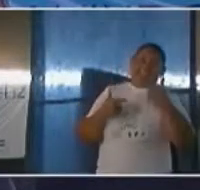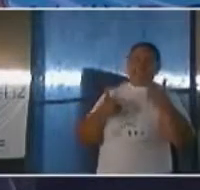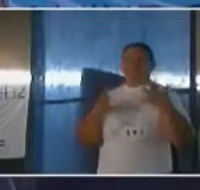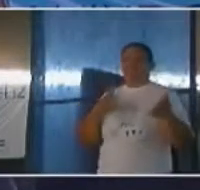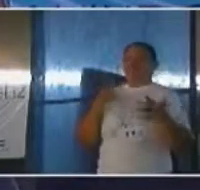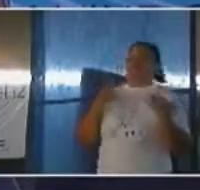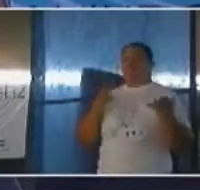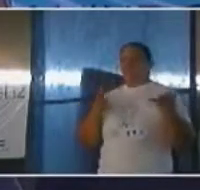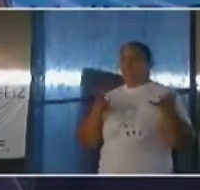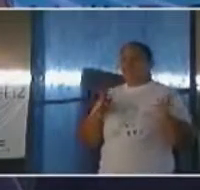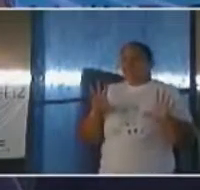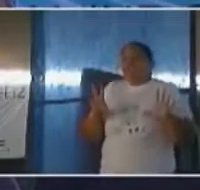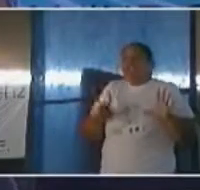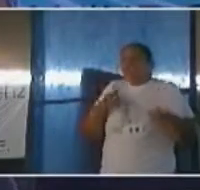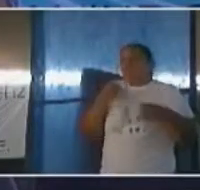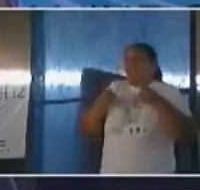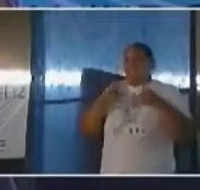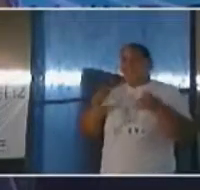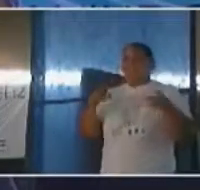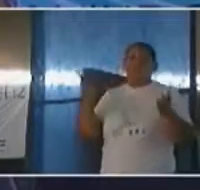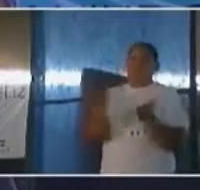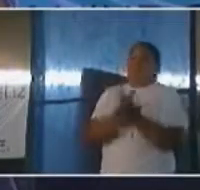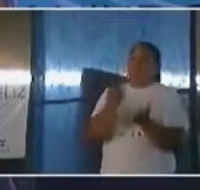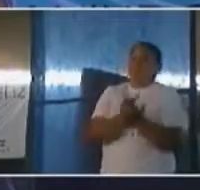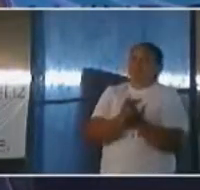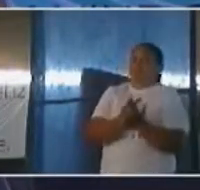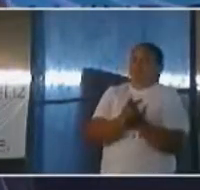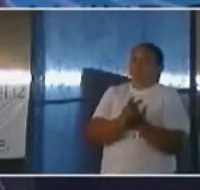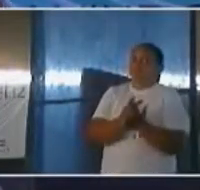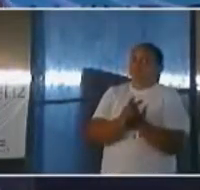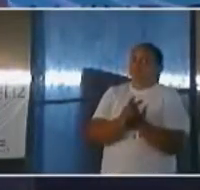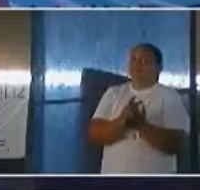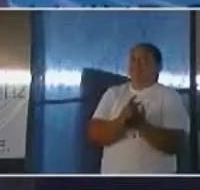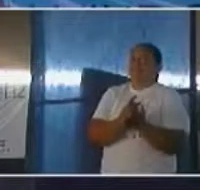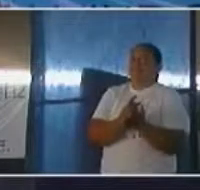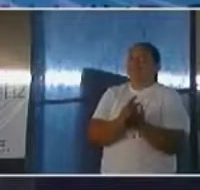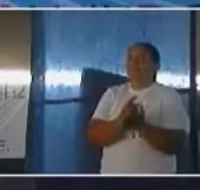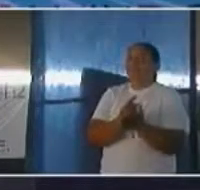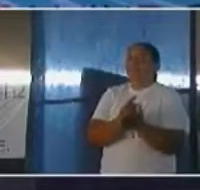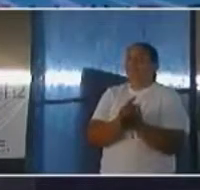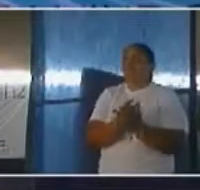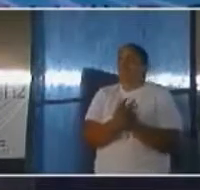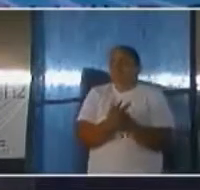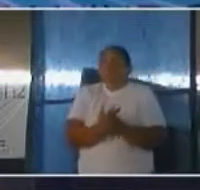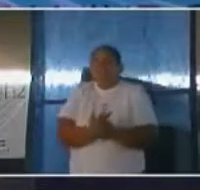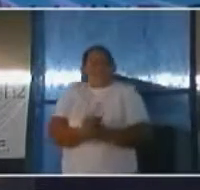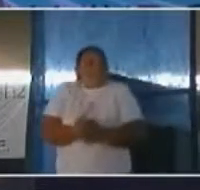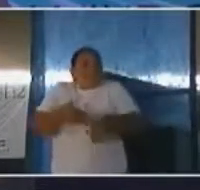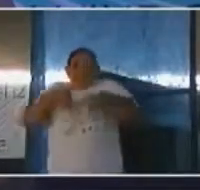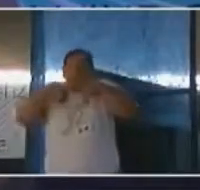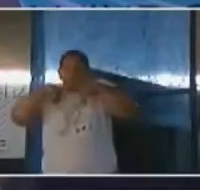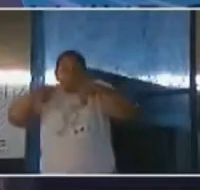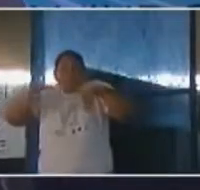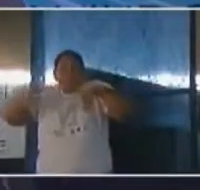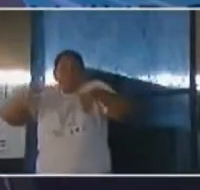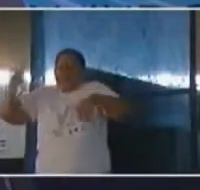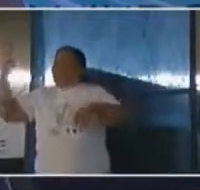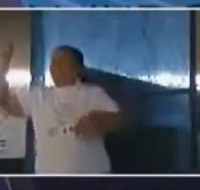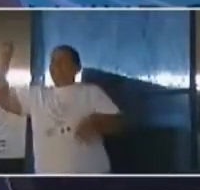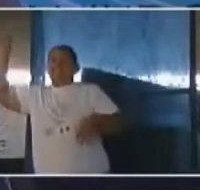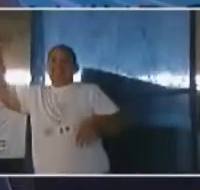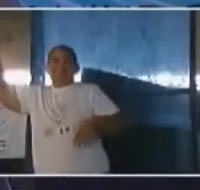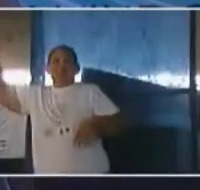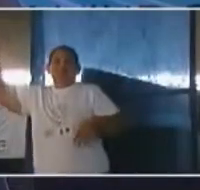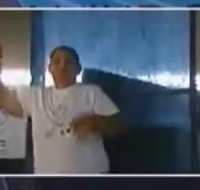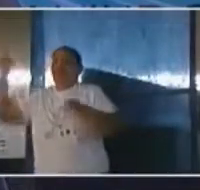Deus criador, e é um Deus que está muito perto de nós. Paulo havia notado que